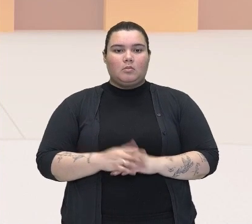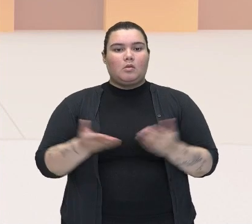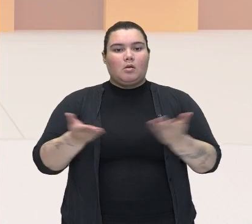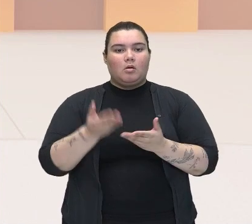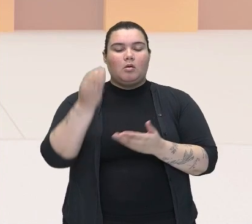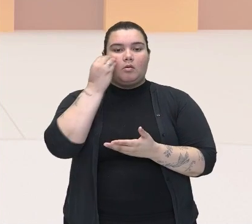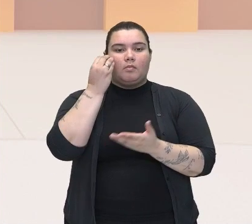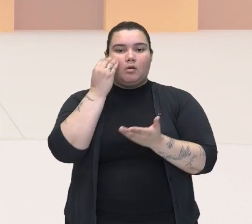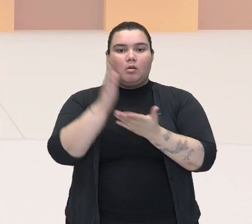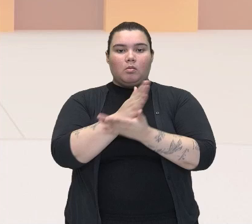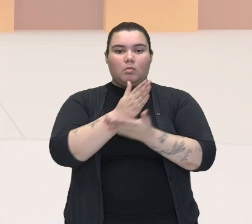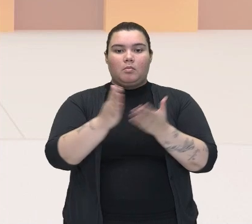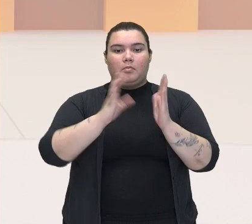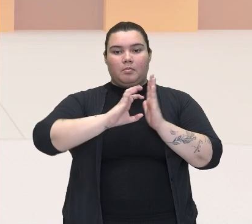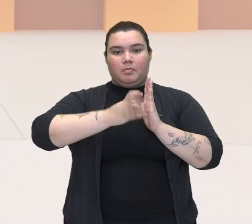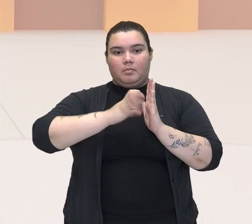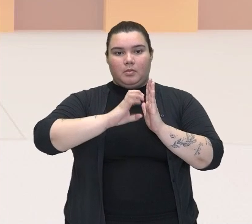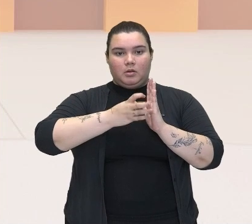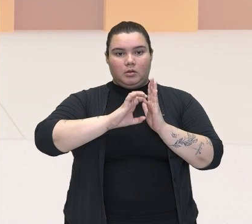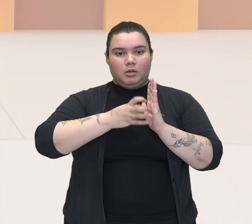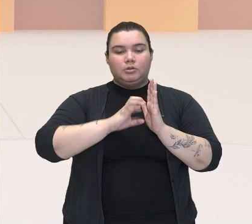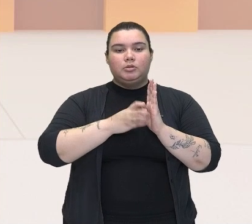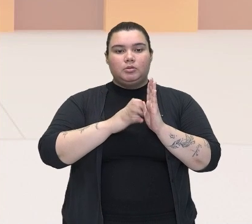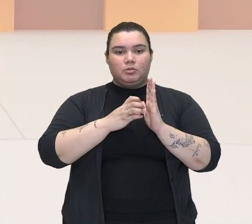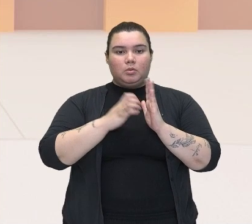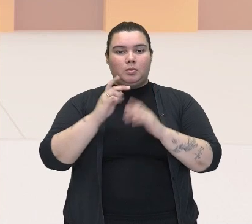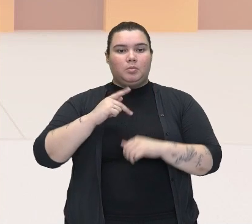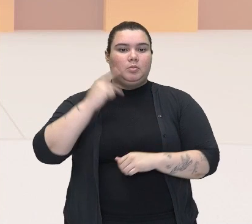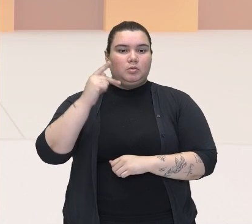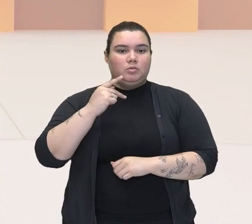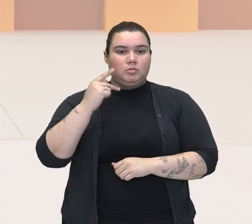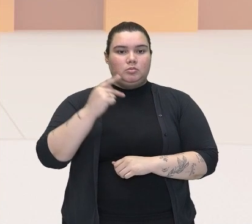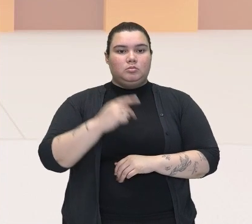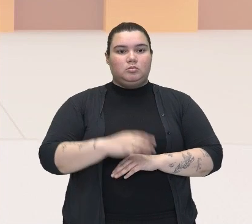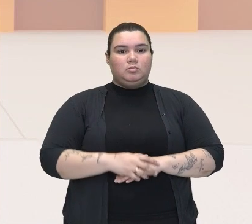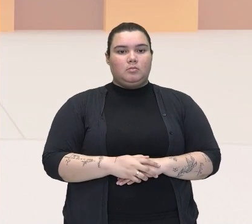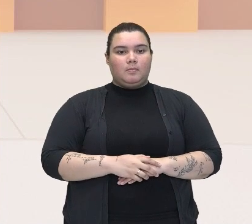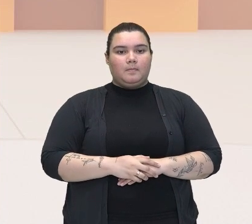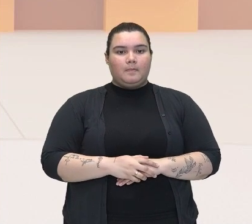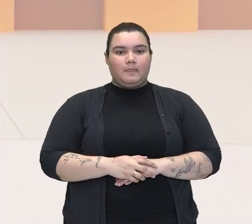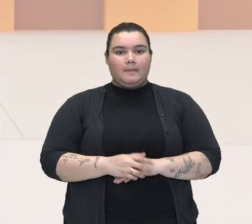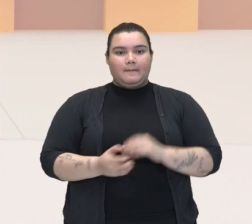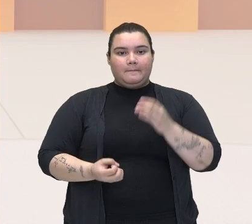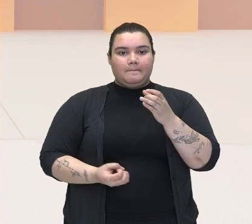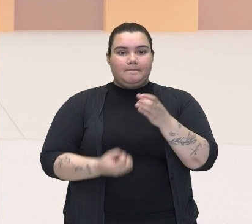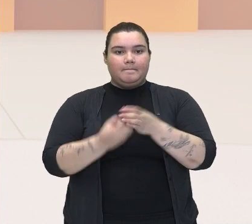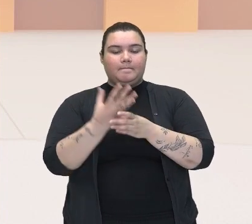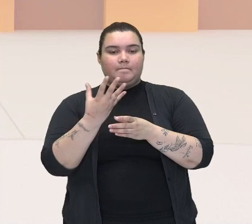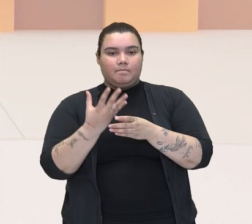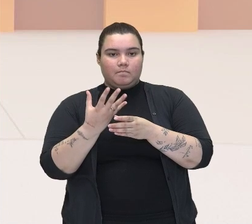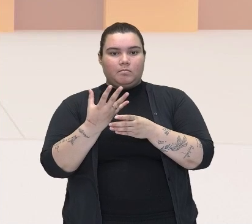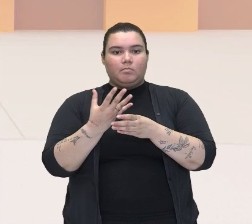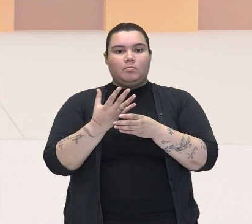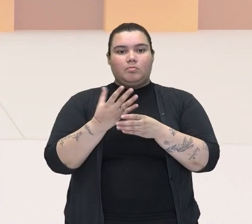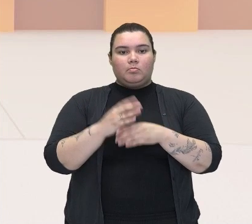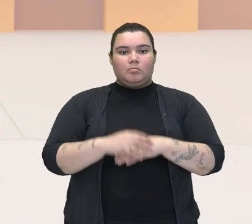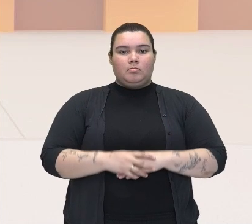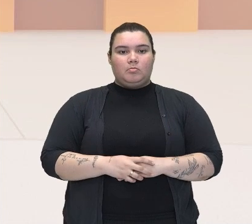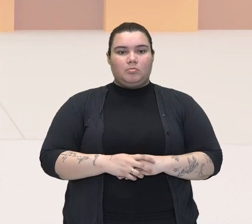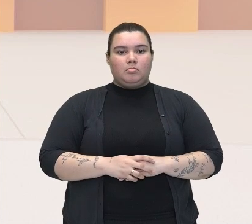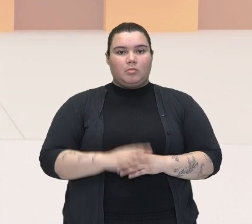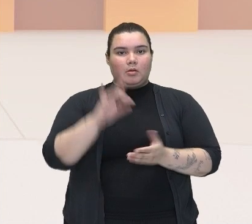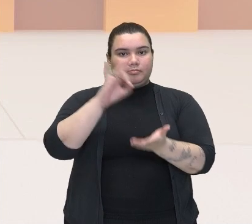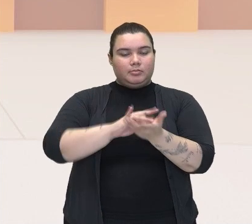alguns partidos, né? Alguns partidos políticos que são criados aqui por nós, não são